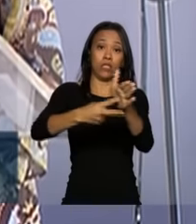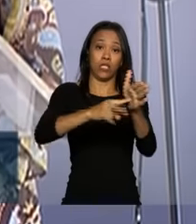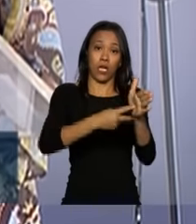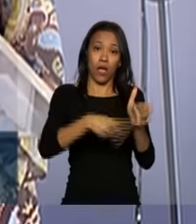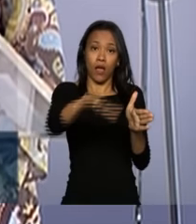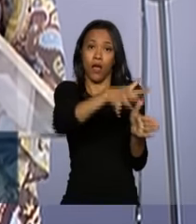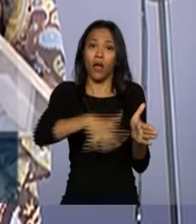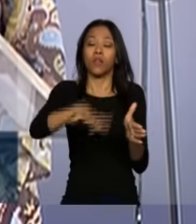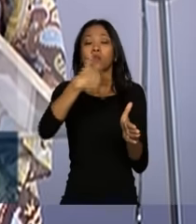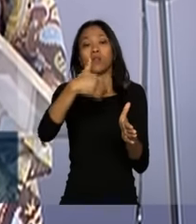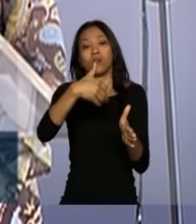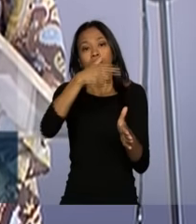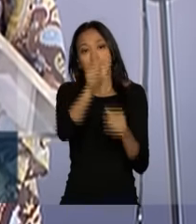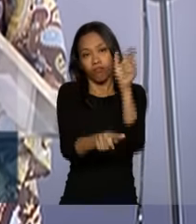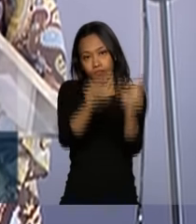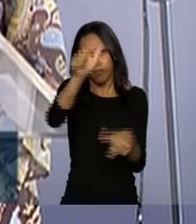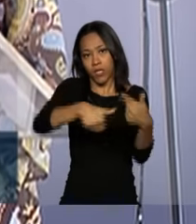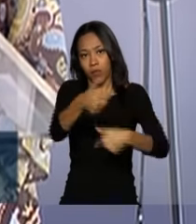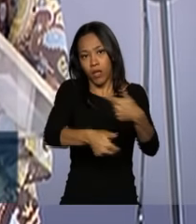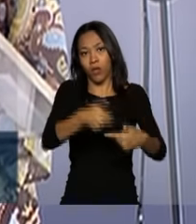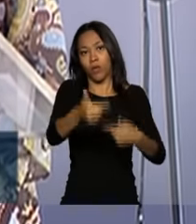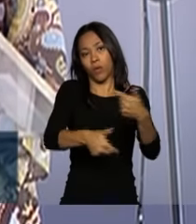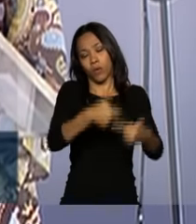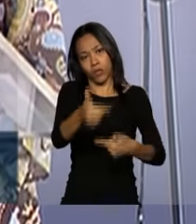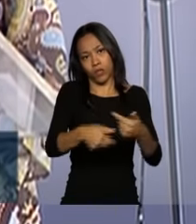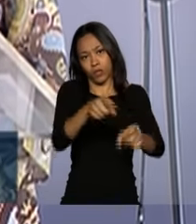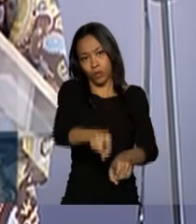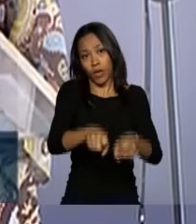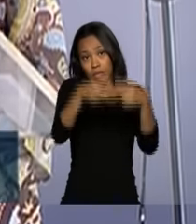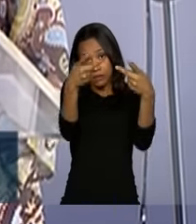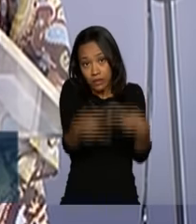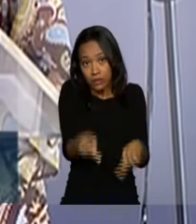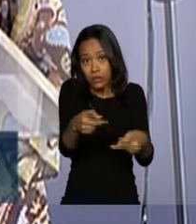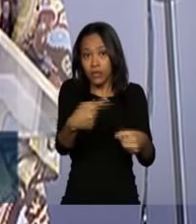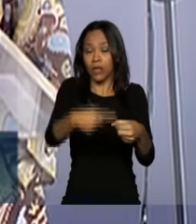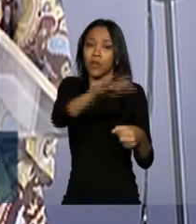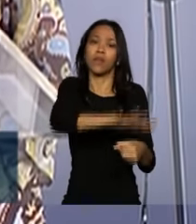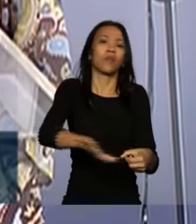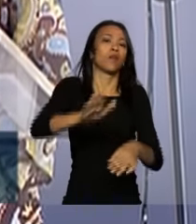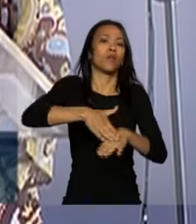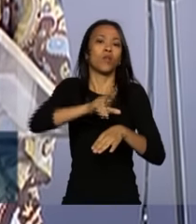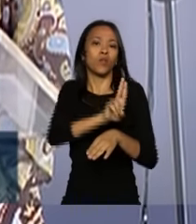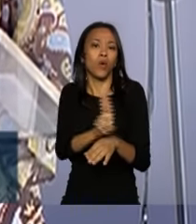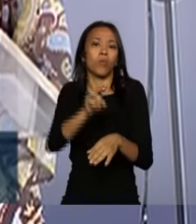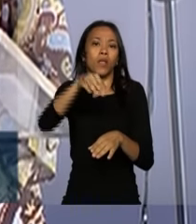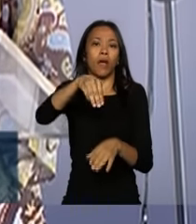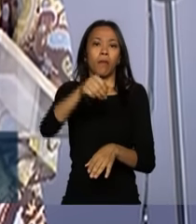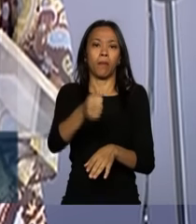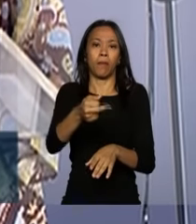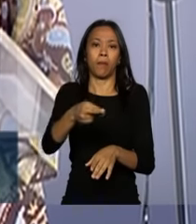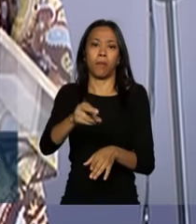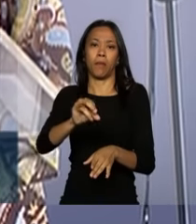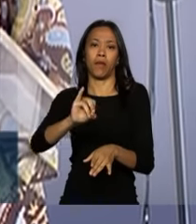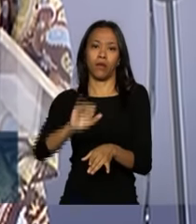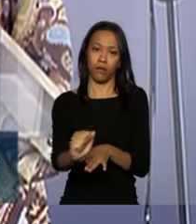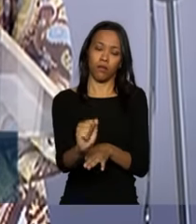Trabalhadores Rurais de Petrolina. Cumprimentando a Maria de Lourdes, de Menezes